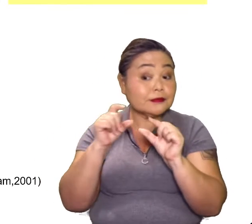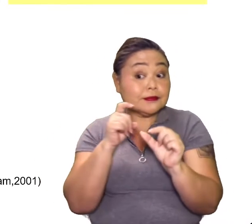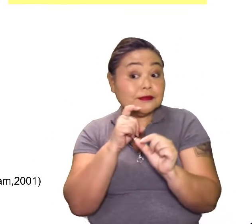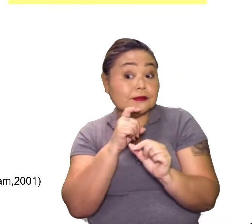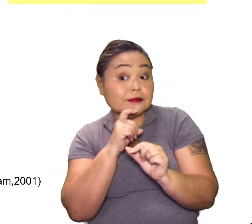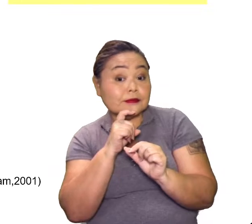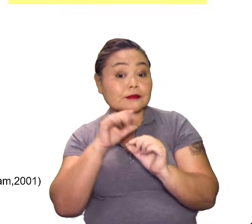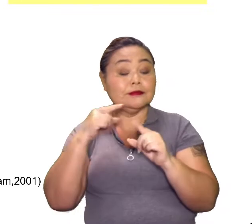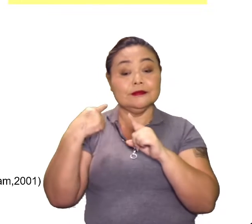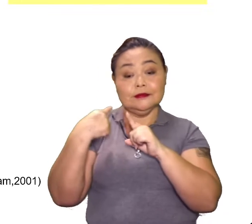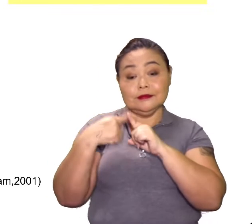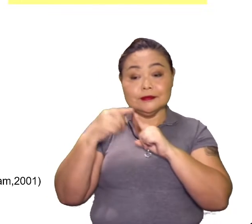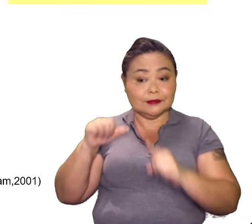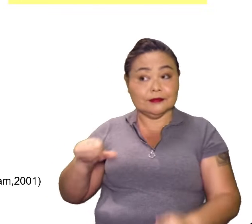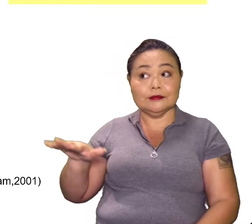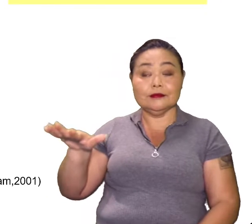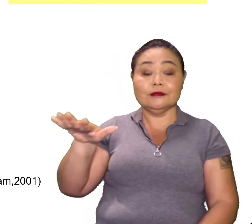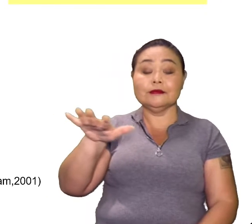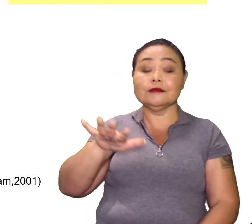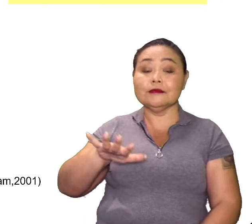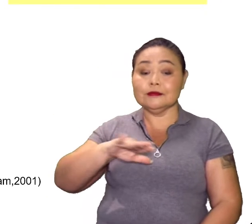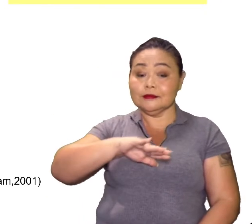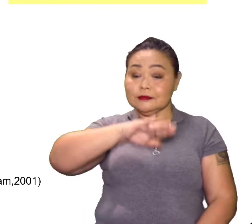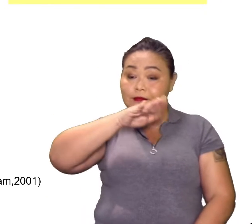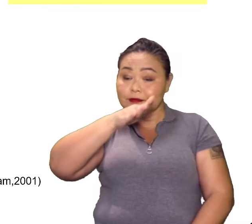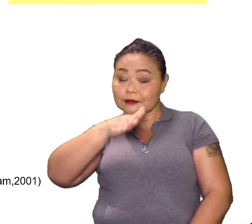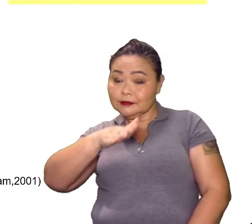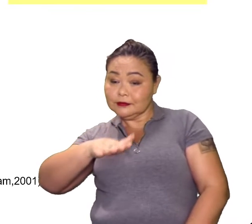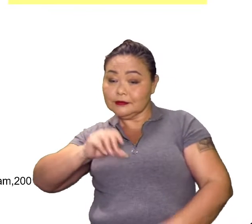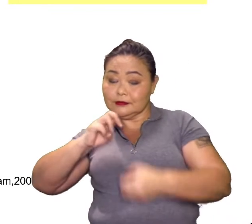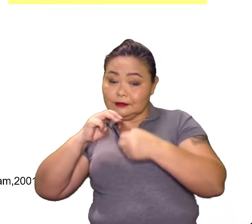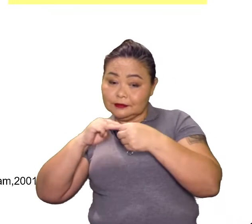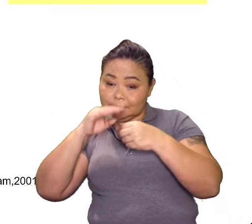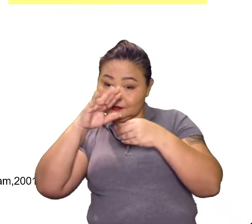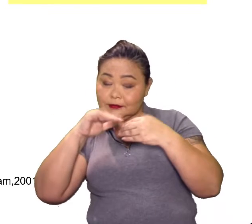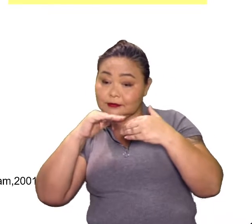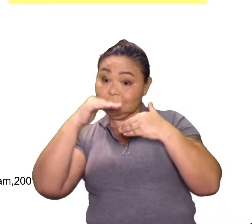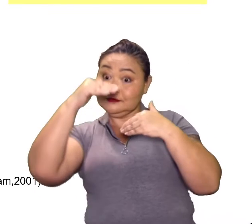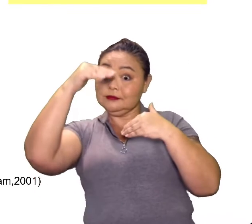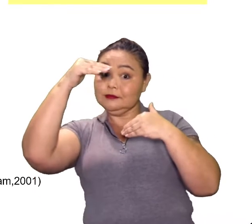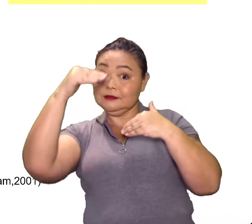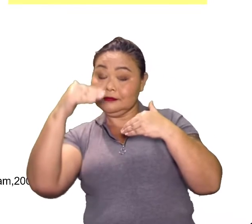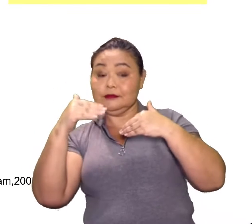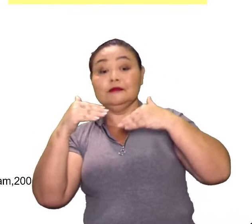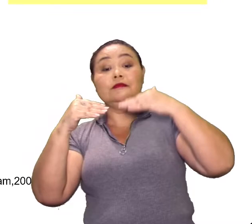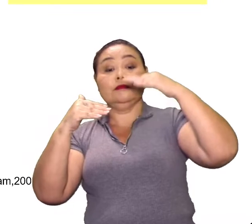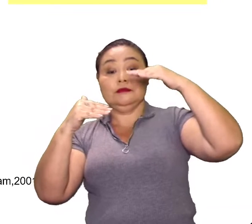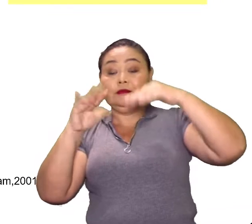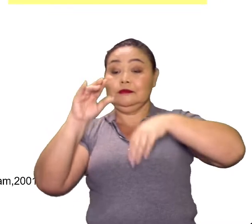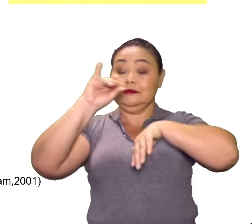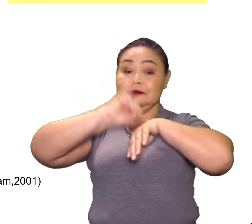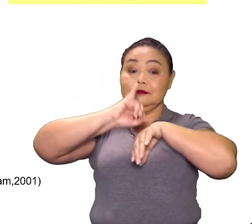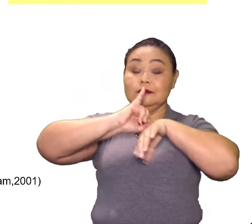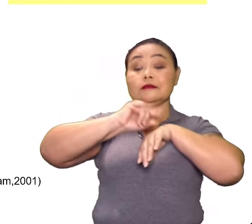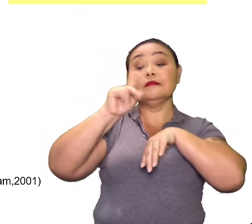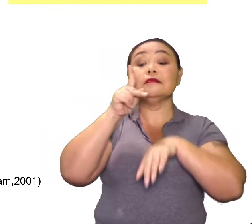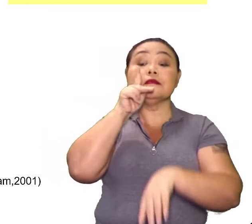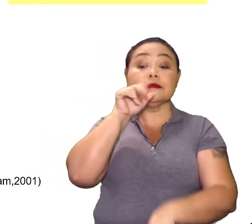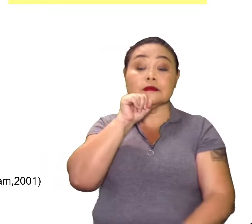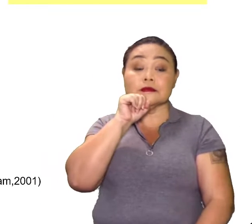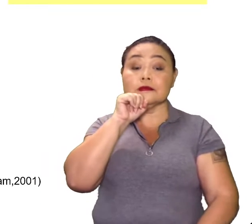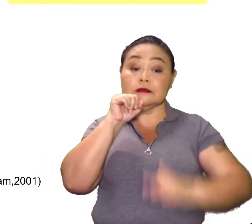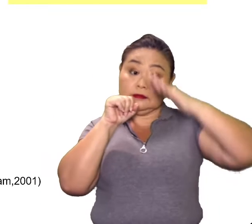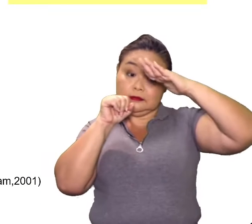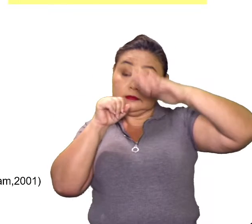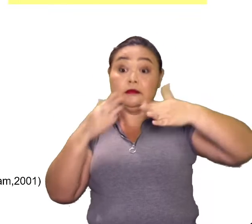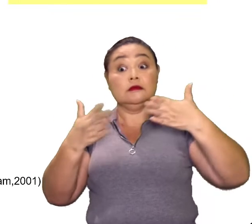Por quê? Porque são áreas, como eu falei no relevo, são municípios que estão um pouco mais altos em relação aqui à capital Porto Velho.